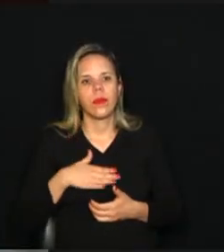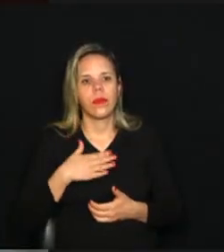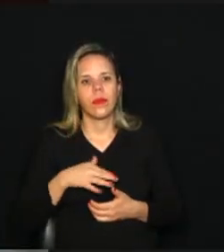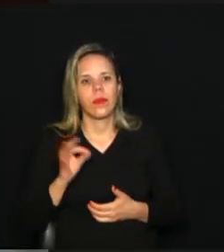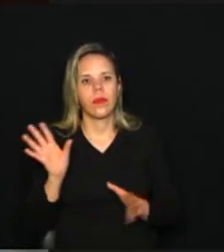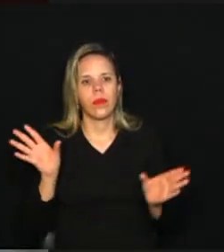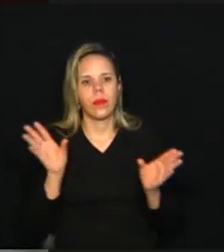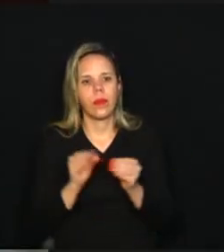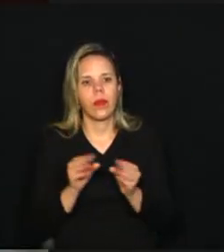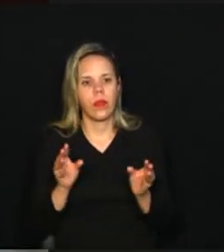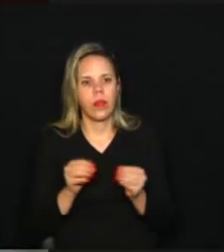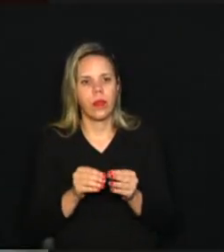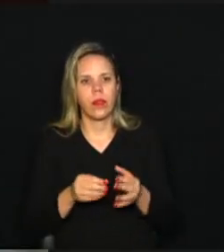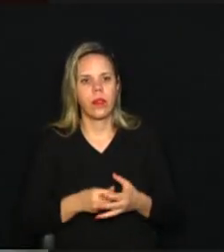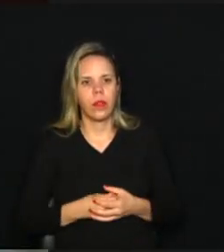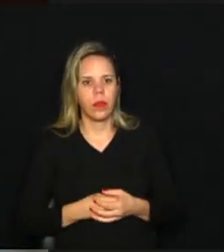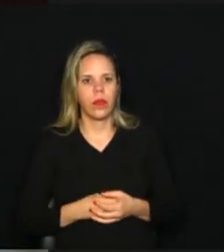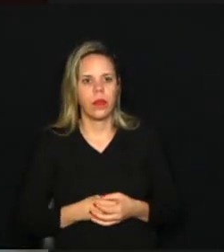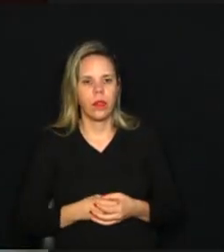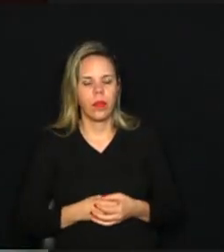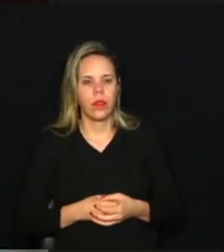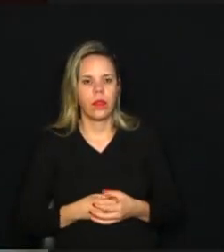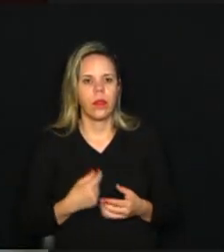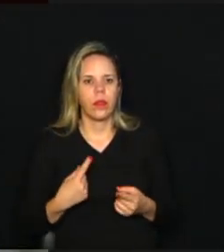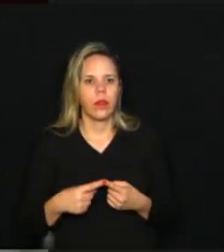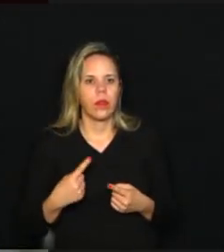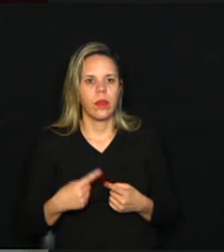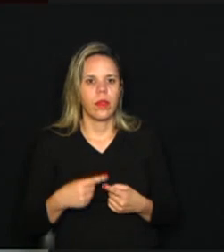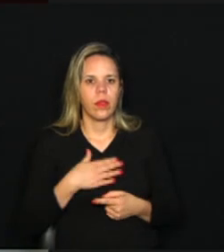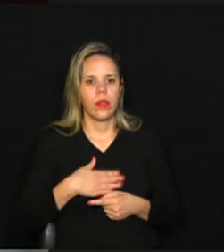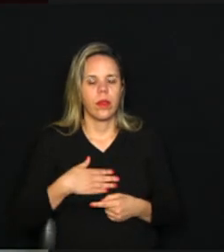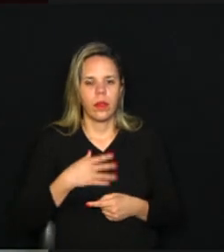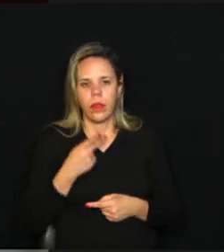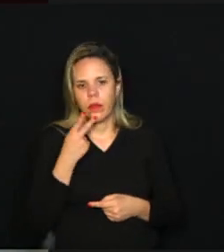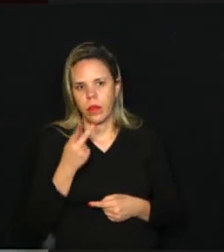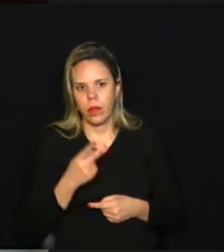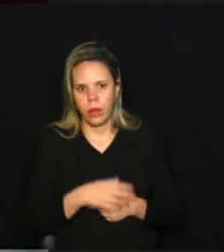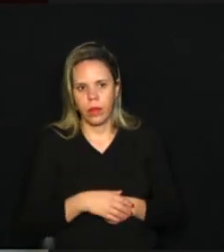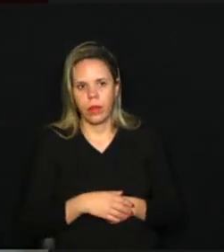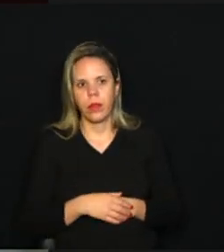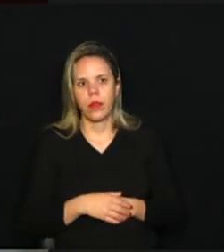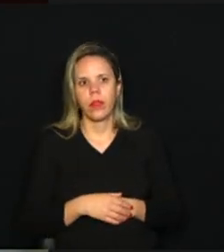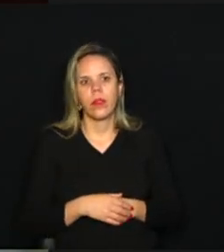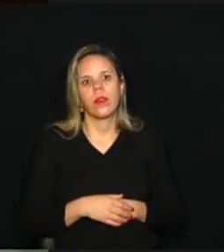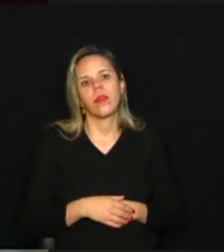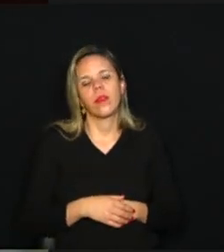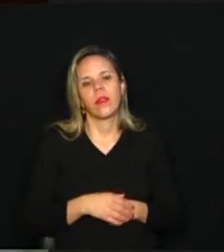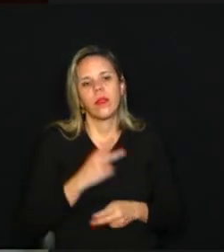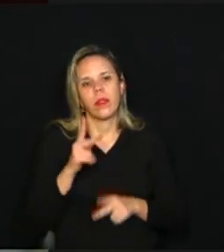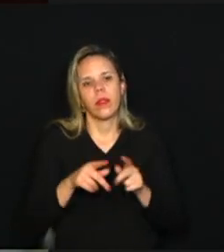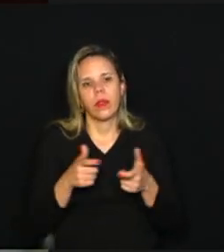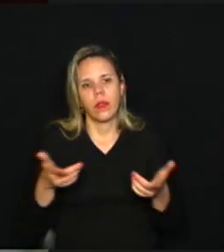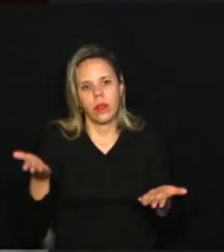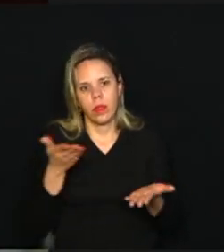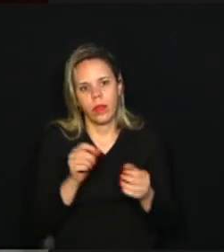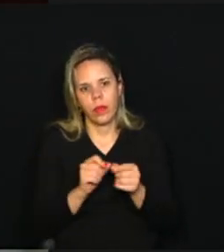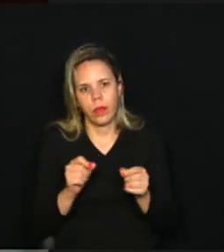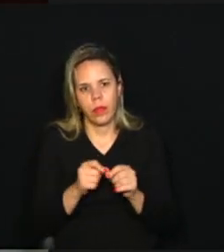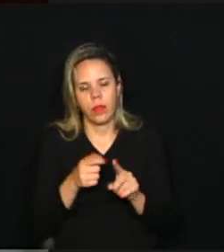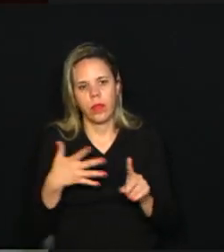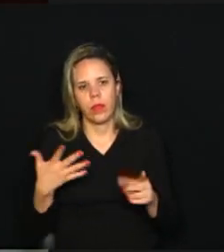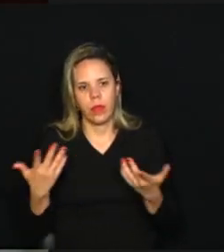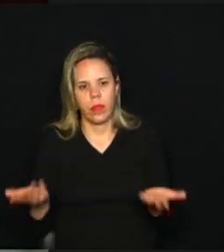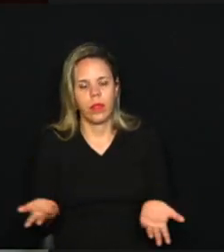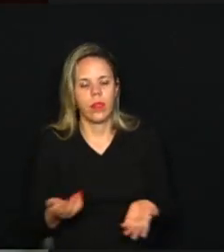será bem rápido, até porque eu gostaria que as demais pessoas fizessem explanação,